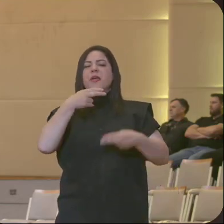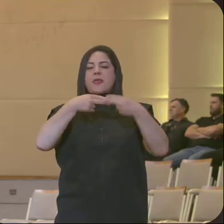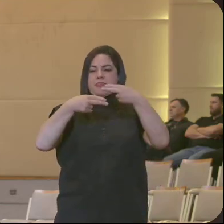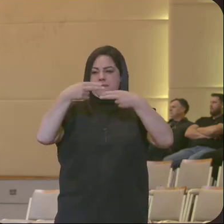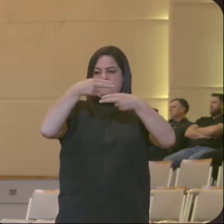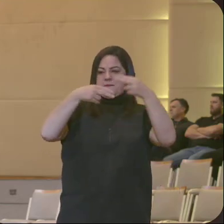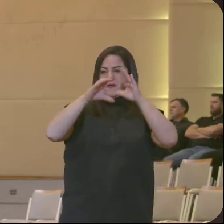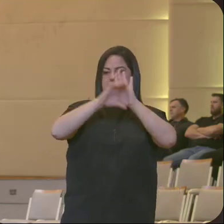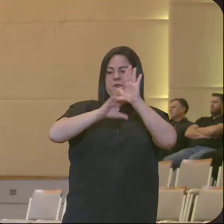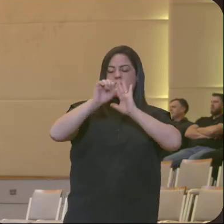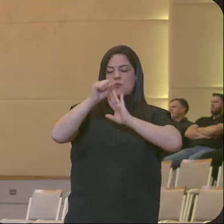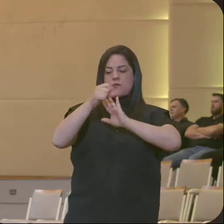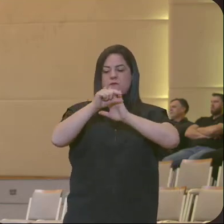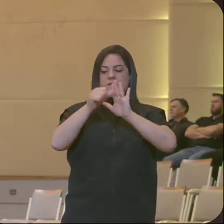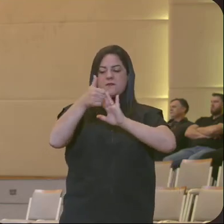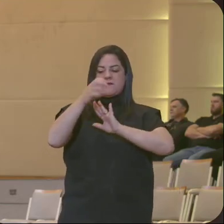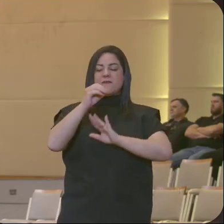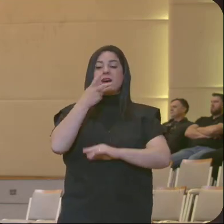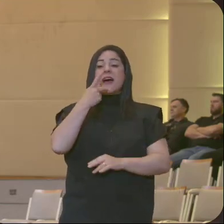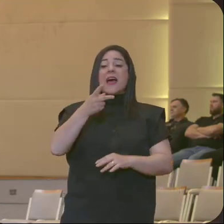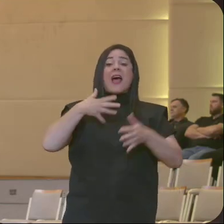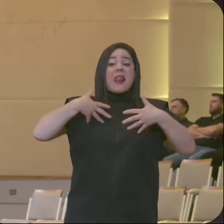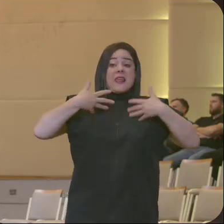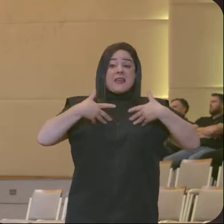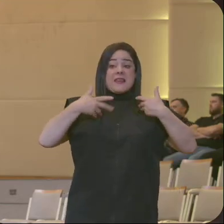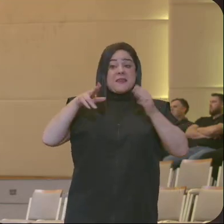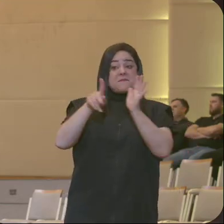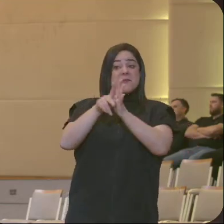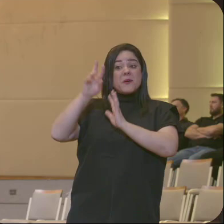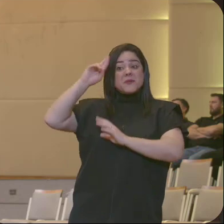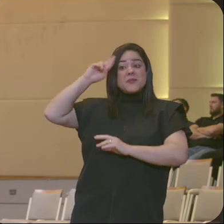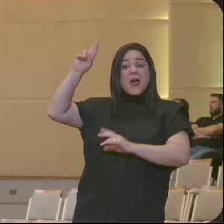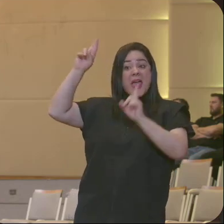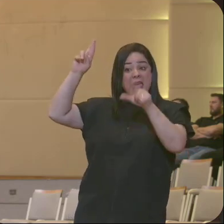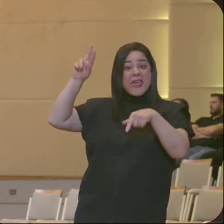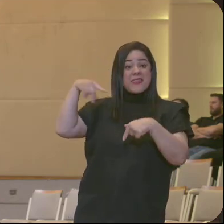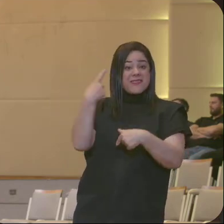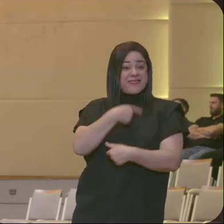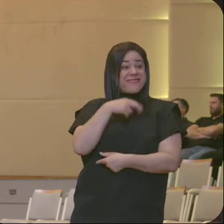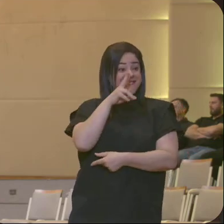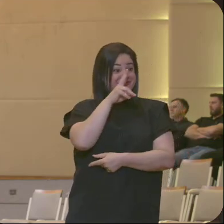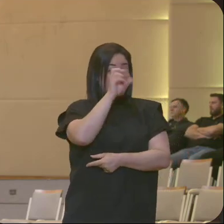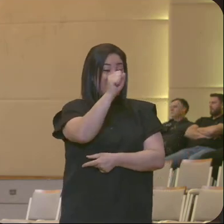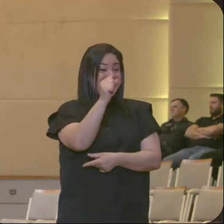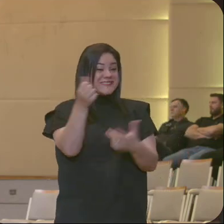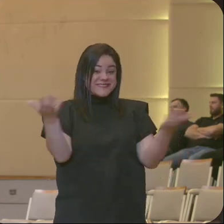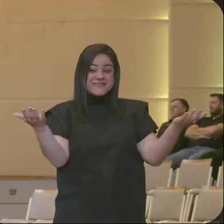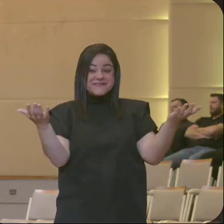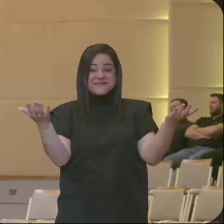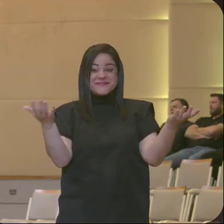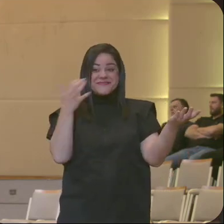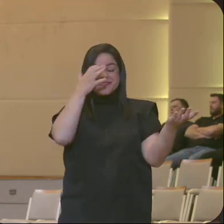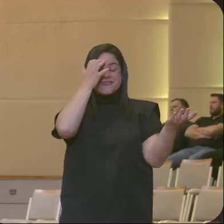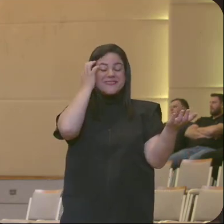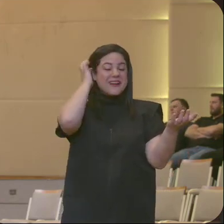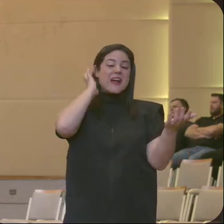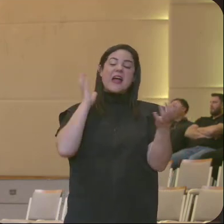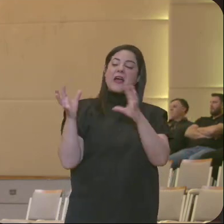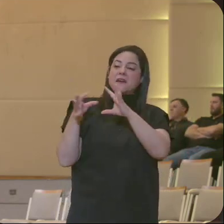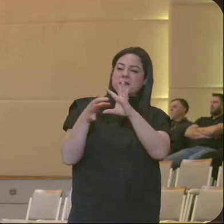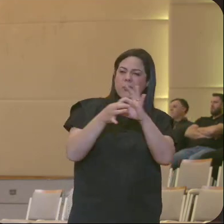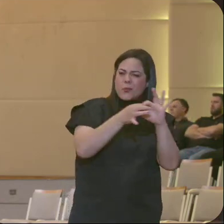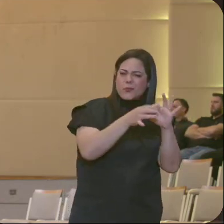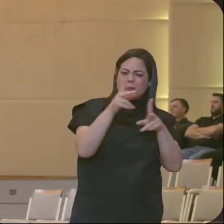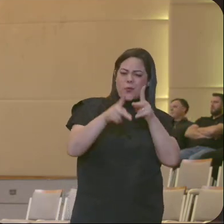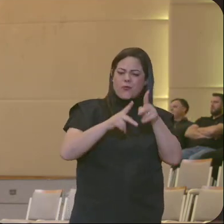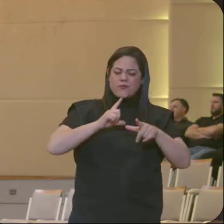olha, a alegria do Senhor é a nossa força. A alegria do Senhor é a nossa força. E nesse contexto, o